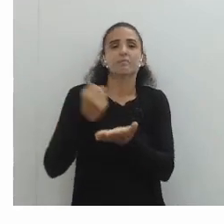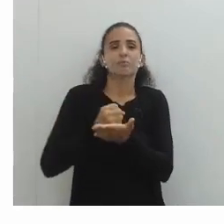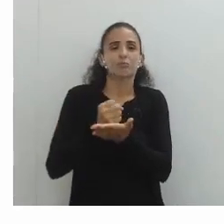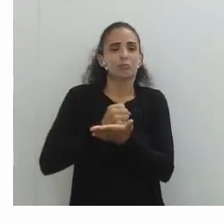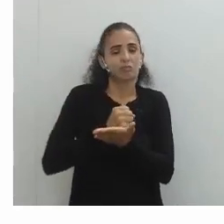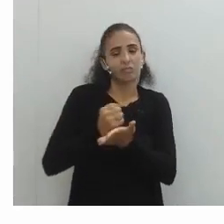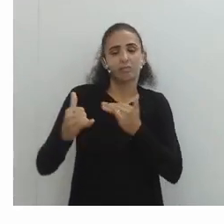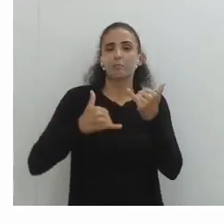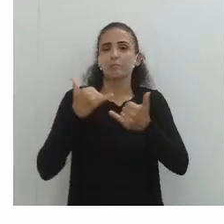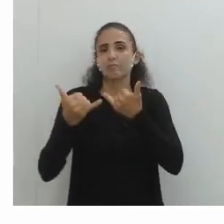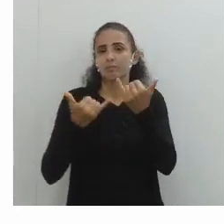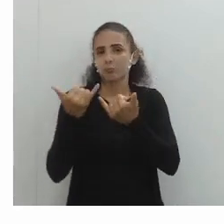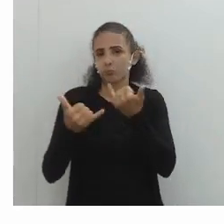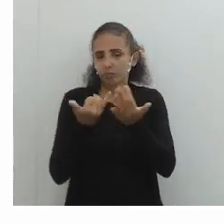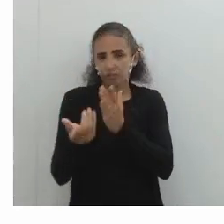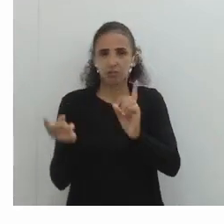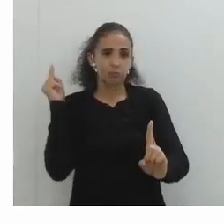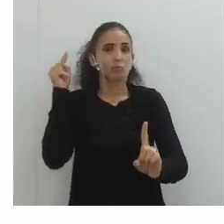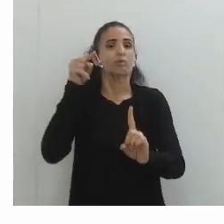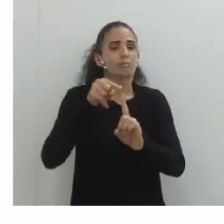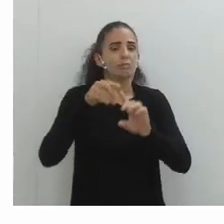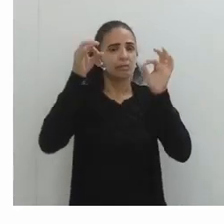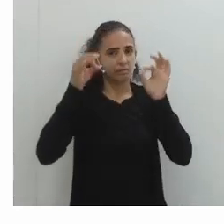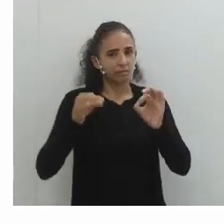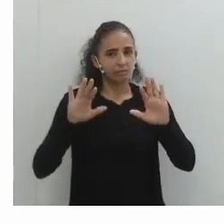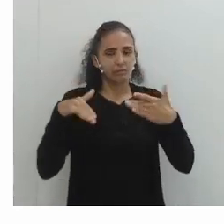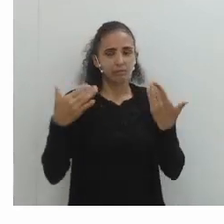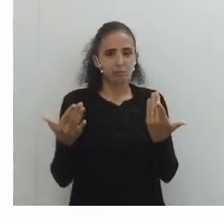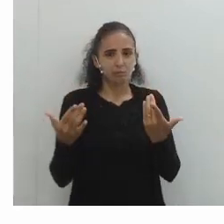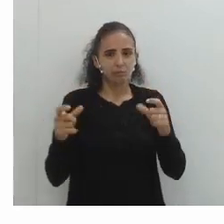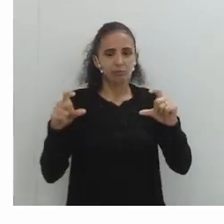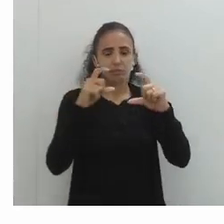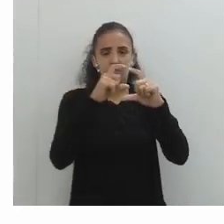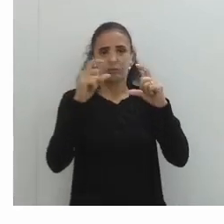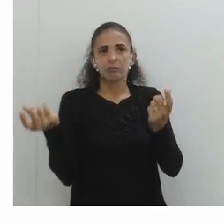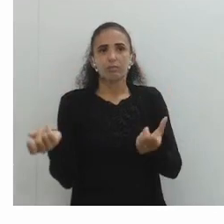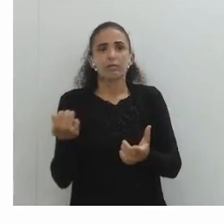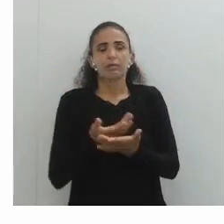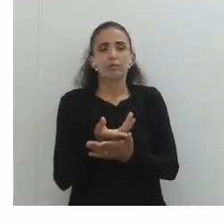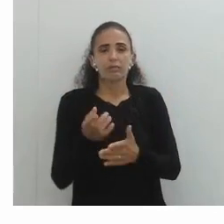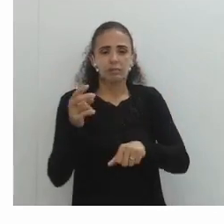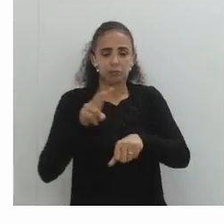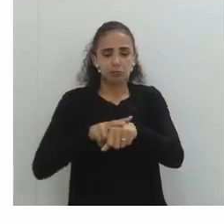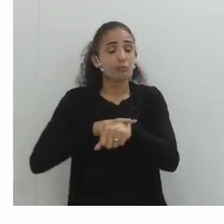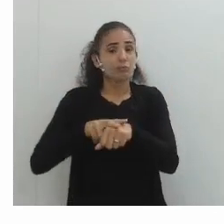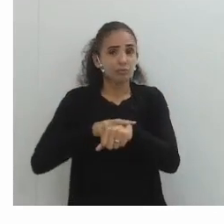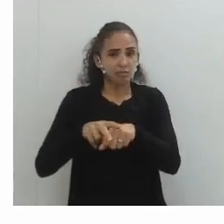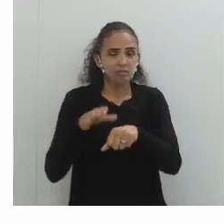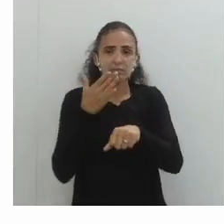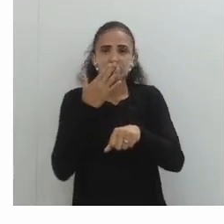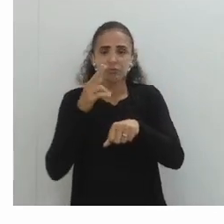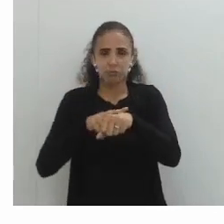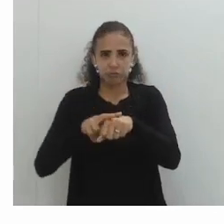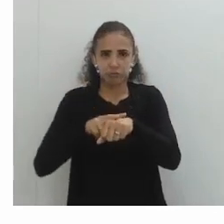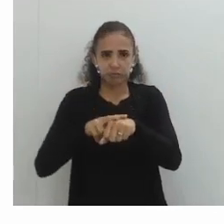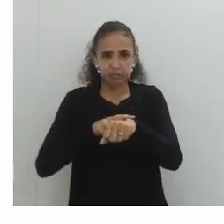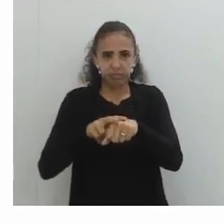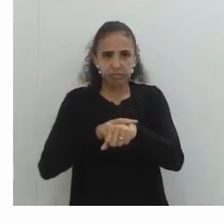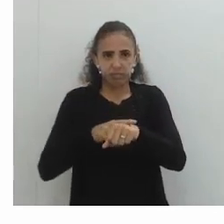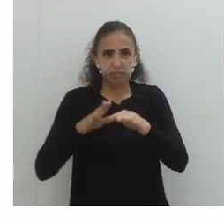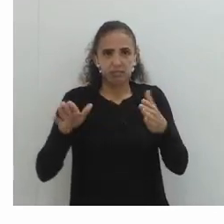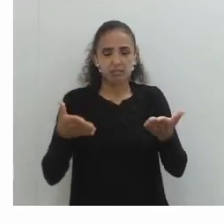uma brincadeira, mas ele tem essa função, né? Quadrinho, retângulo verde, né? Eles possibilitam